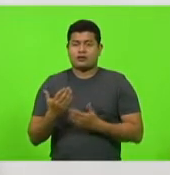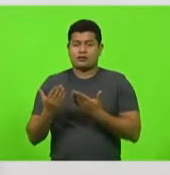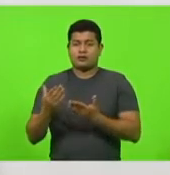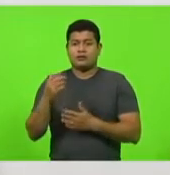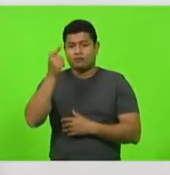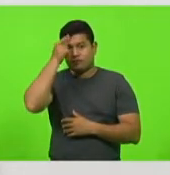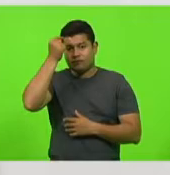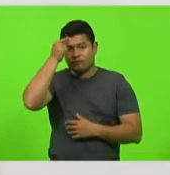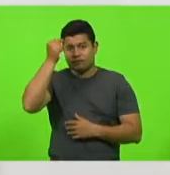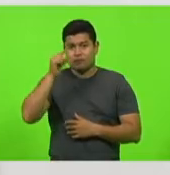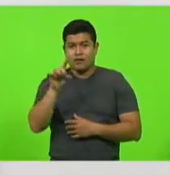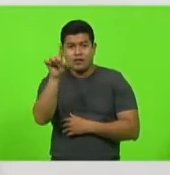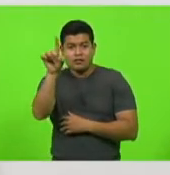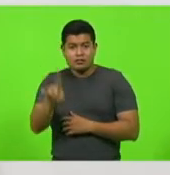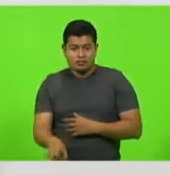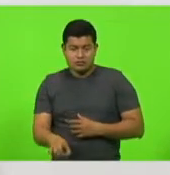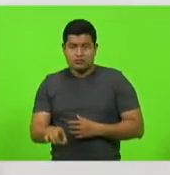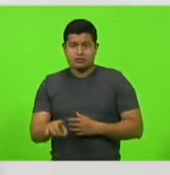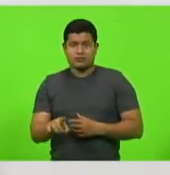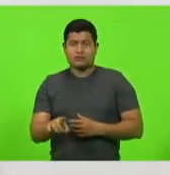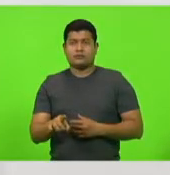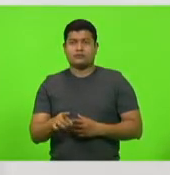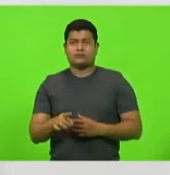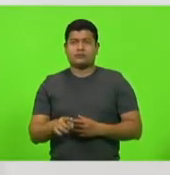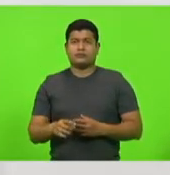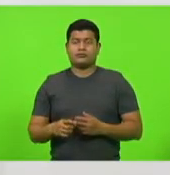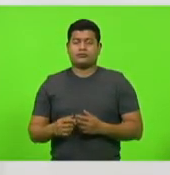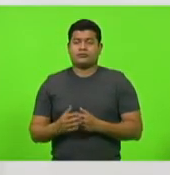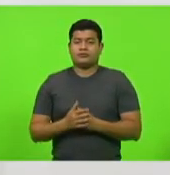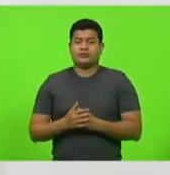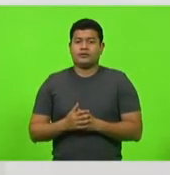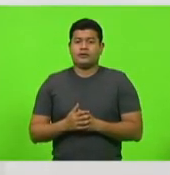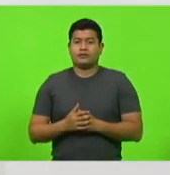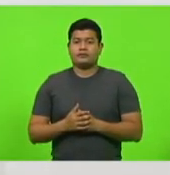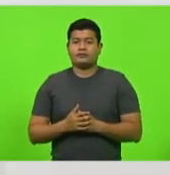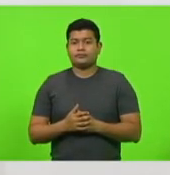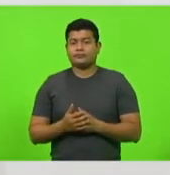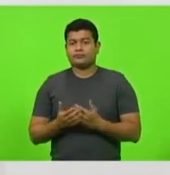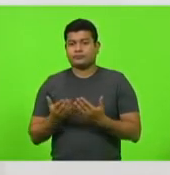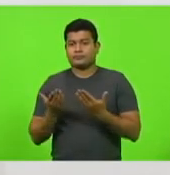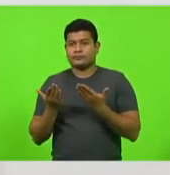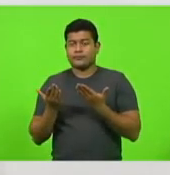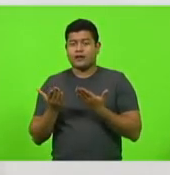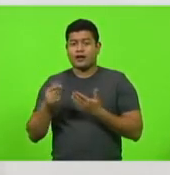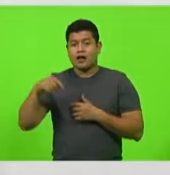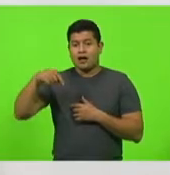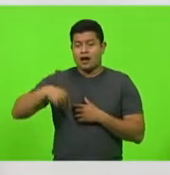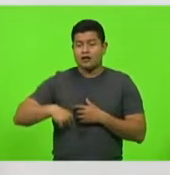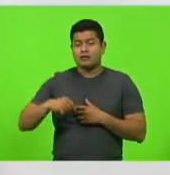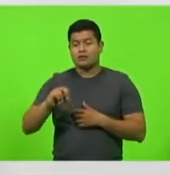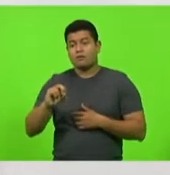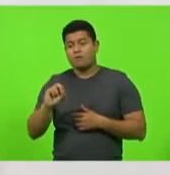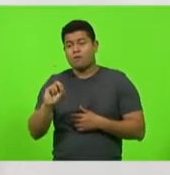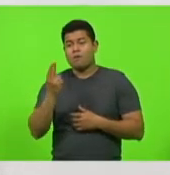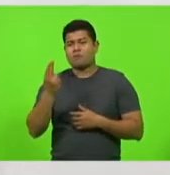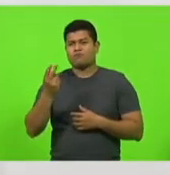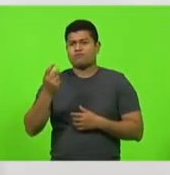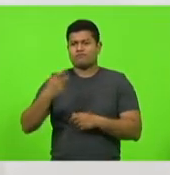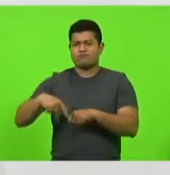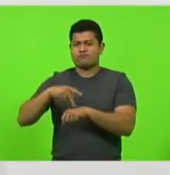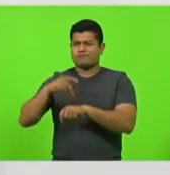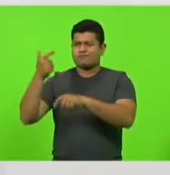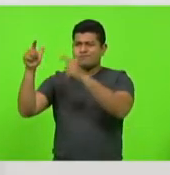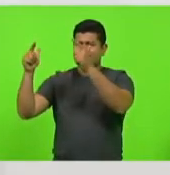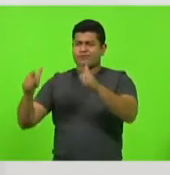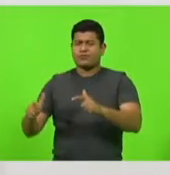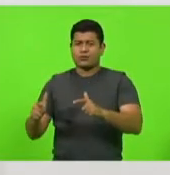quando uma sumidade da ciência jurídica universal, aqui ou em qualquer país do outro mundo, teriam